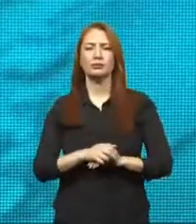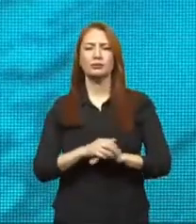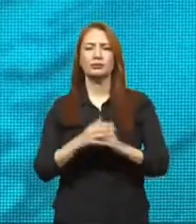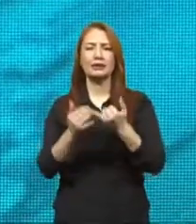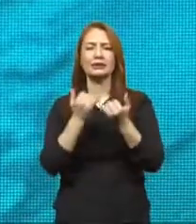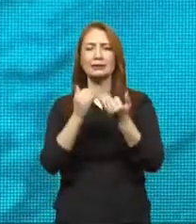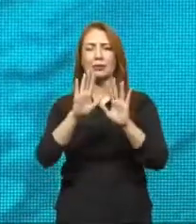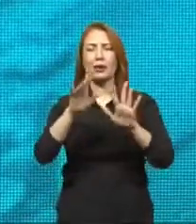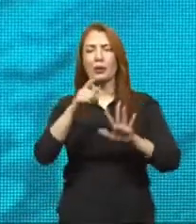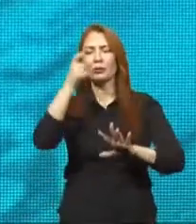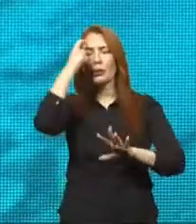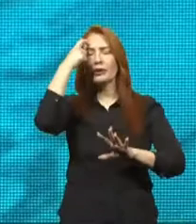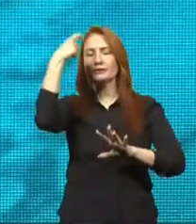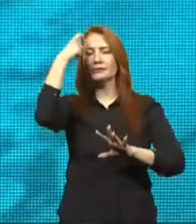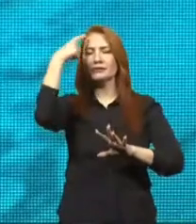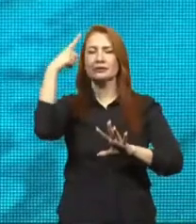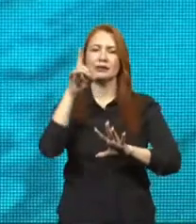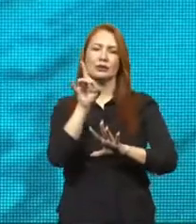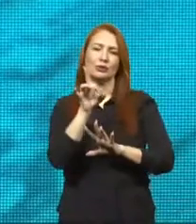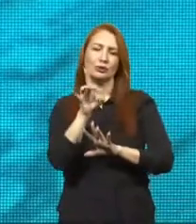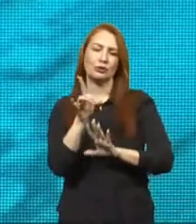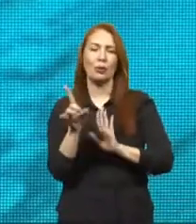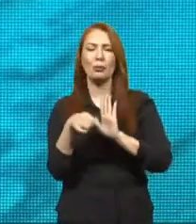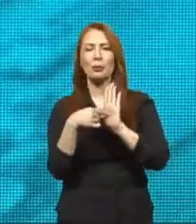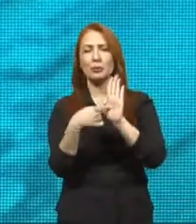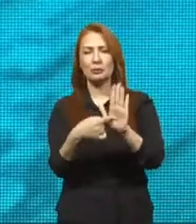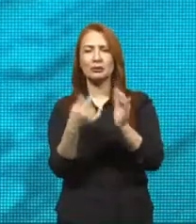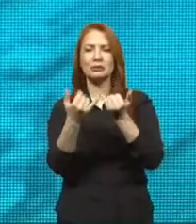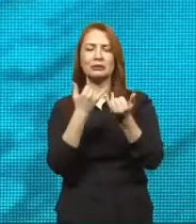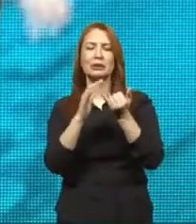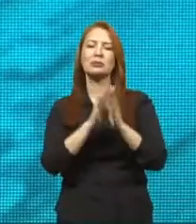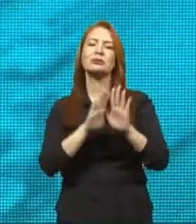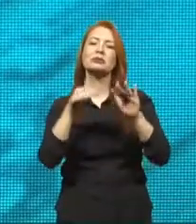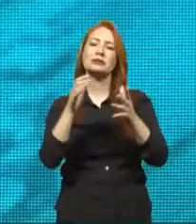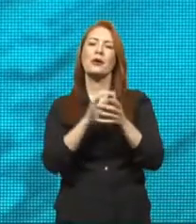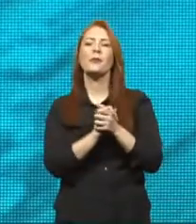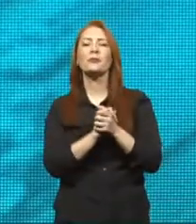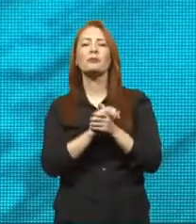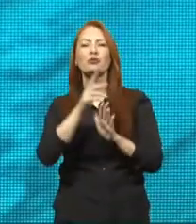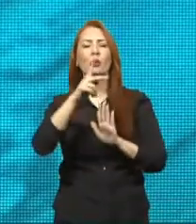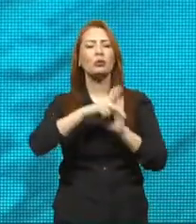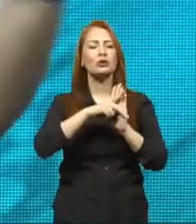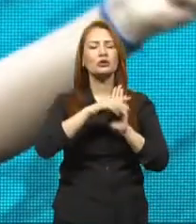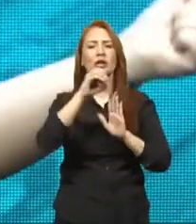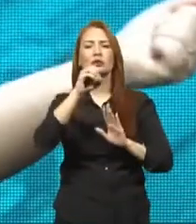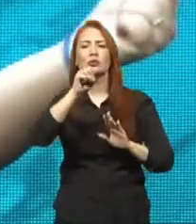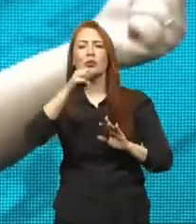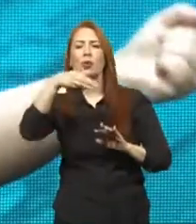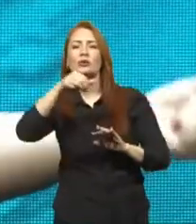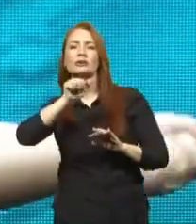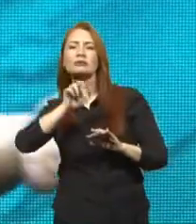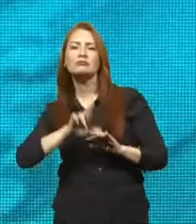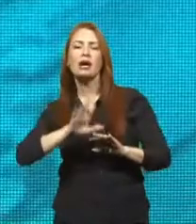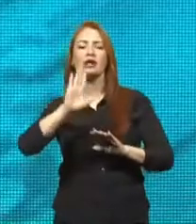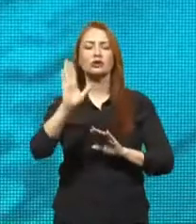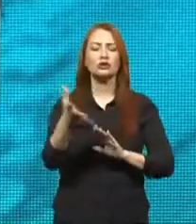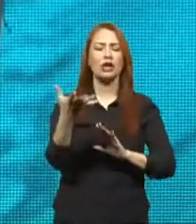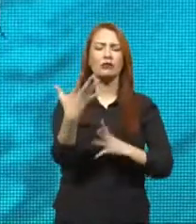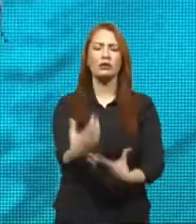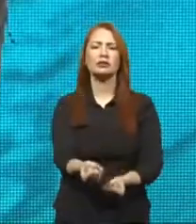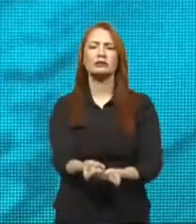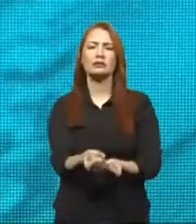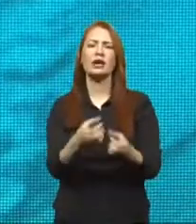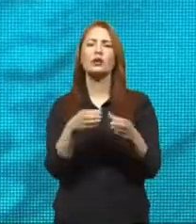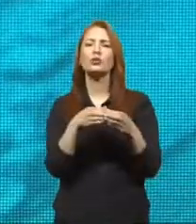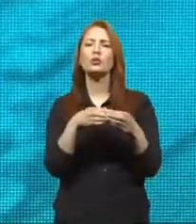Tô inventando aqui um monte de coisa só pra gente pegar de exemplo. Mas aí o projeto do Osmar de reciclar vidro foi aprovado no conselho. Aí o que que